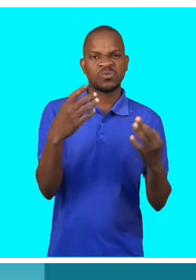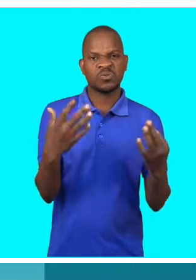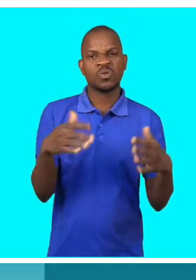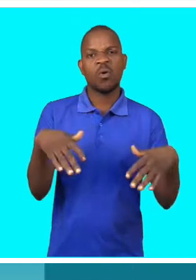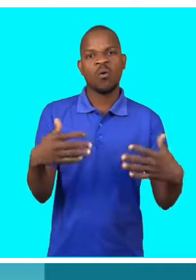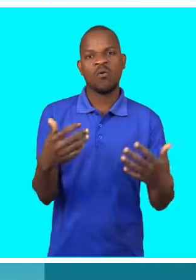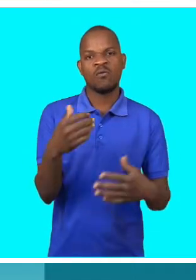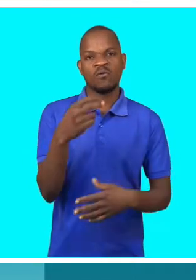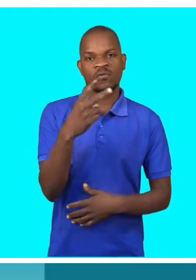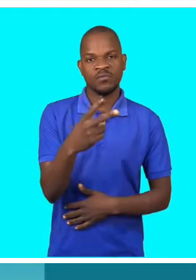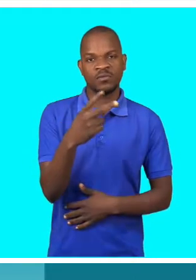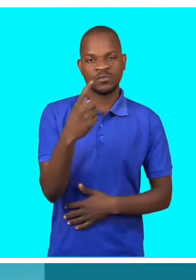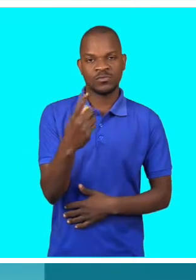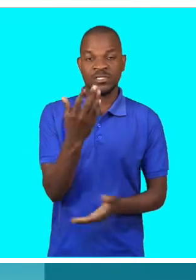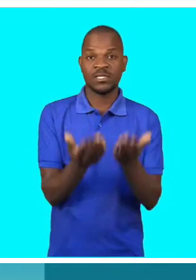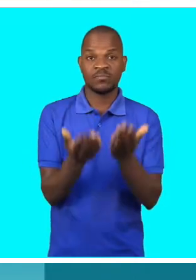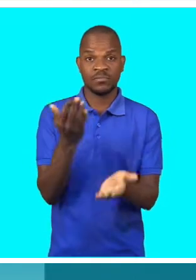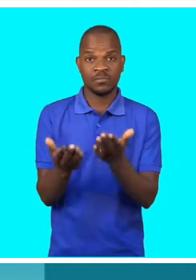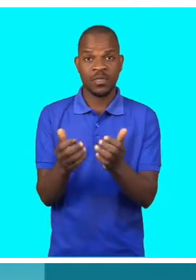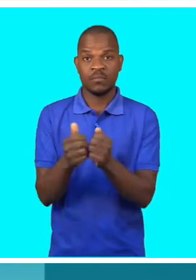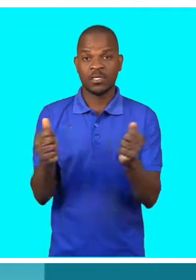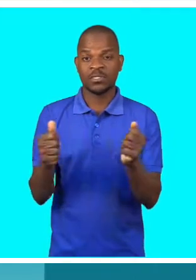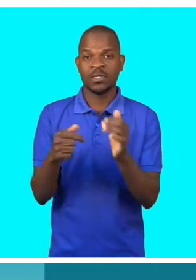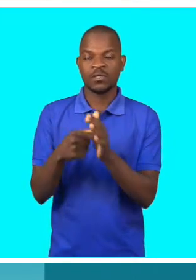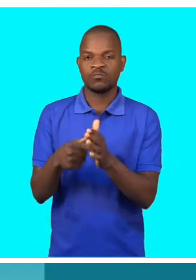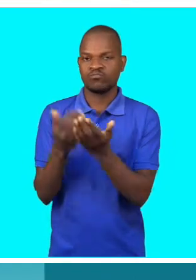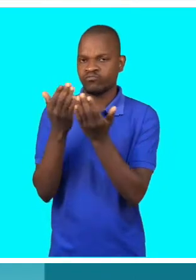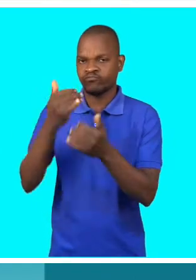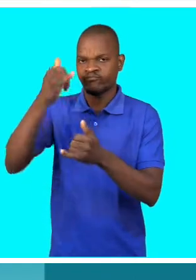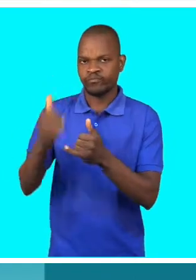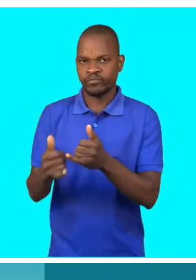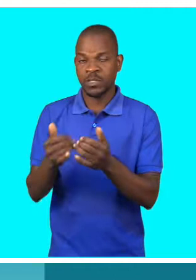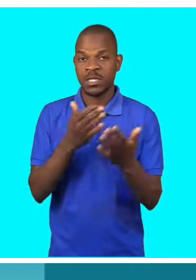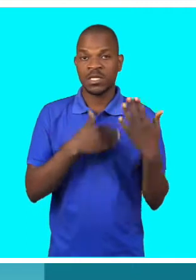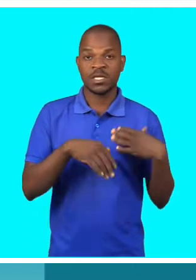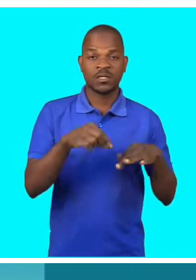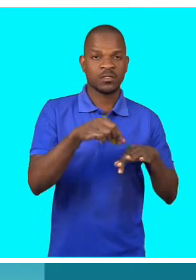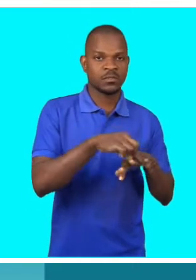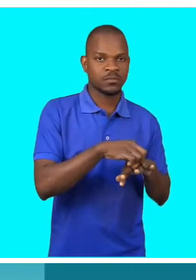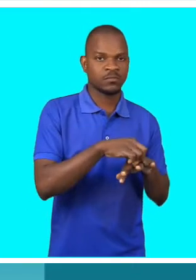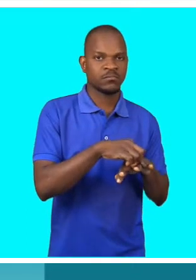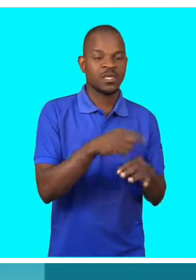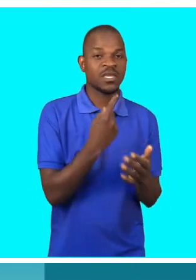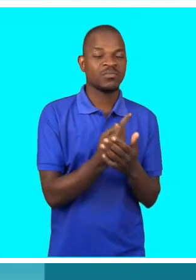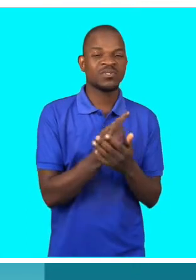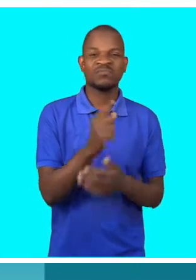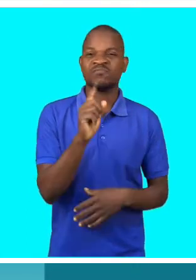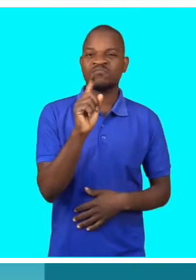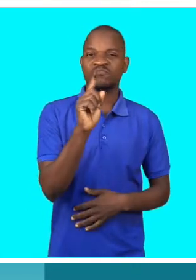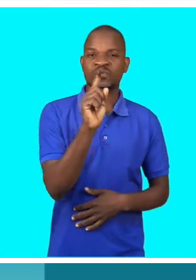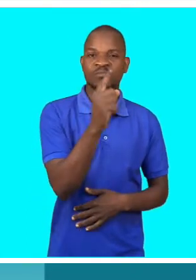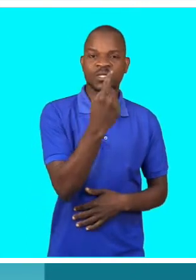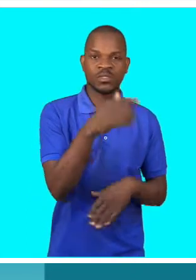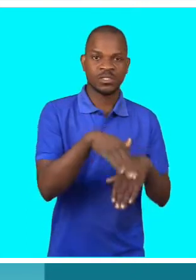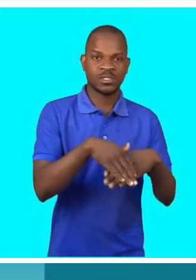de concluir a sua escola, já se quer casar. Então, é aí, no primeiro dia, quando você entra aí, automaticamente tem que trazer aquela